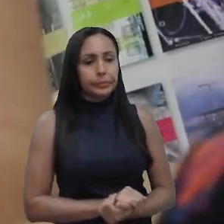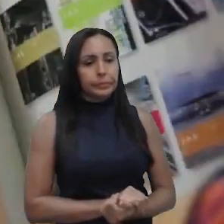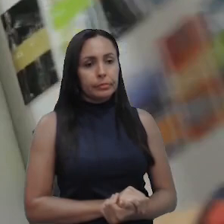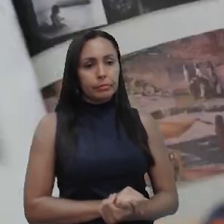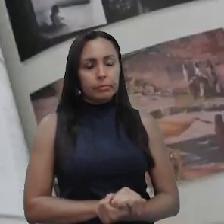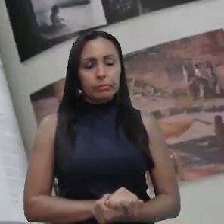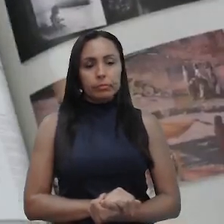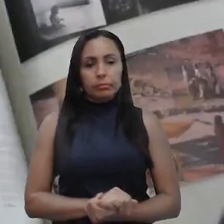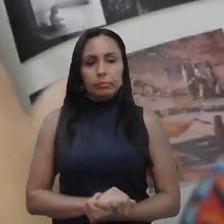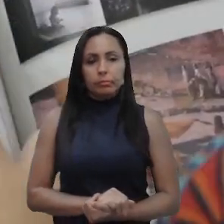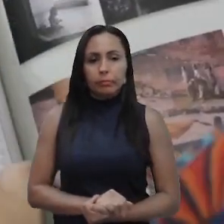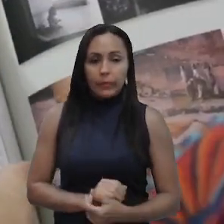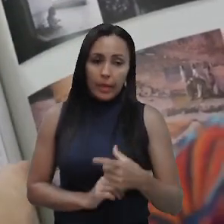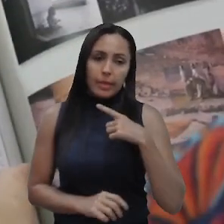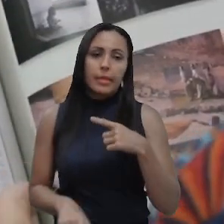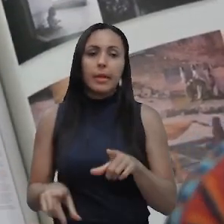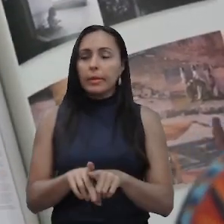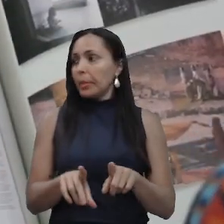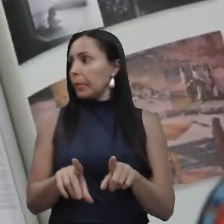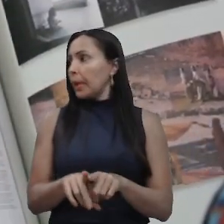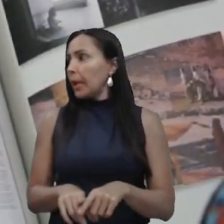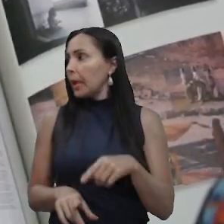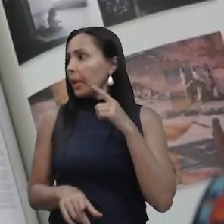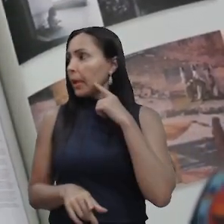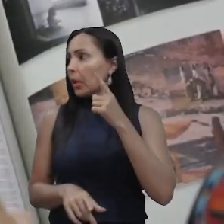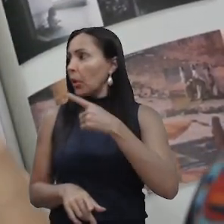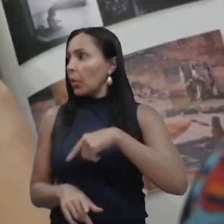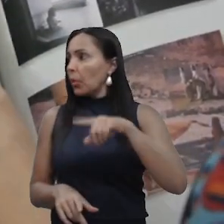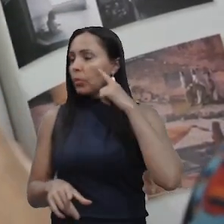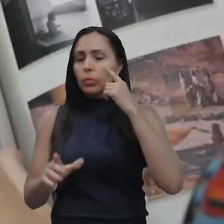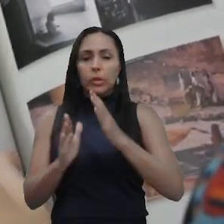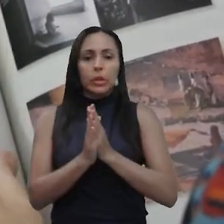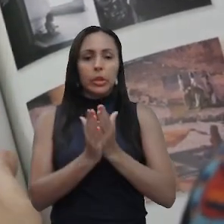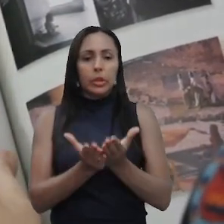A gente tem também aqui um grid de coluna